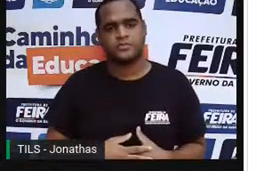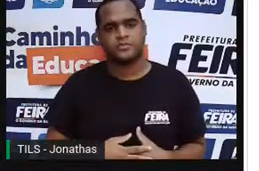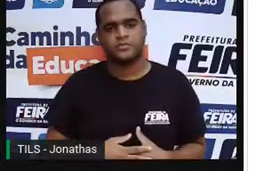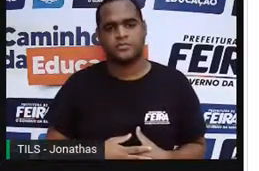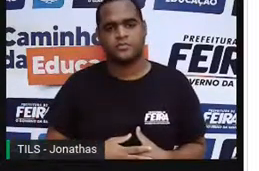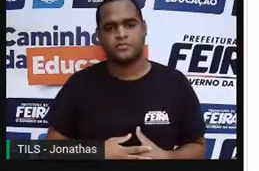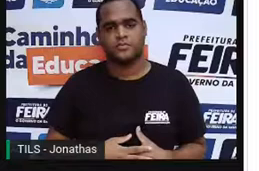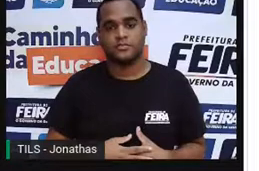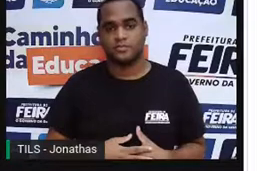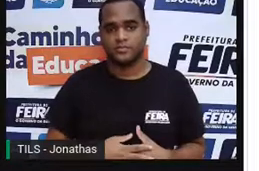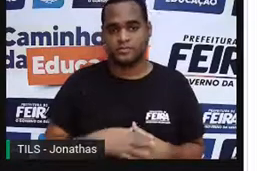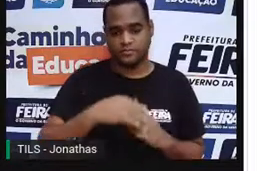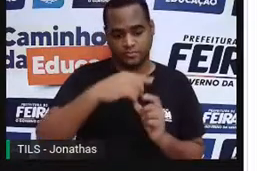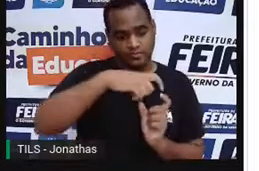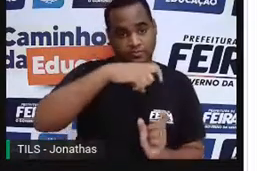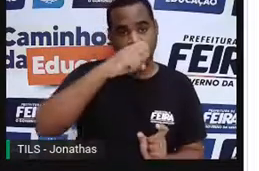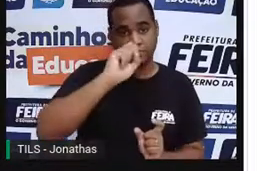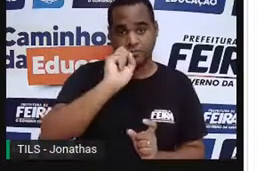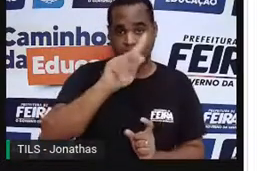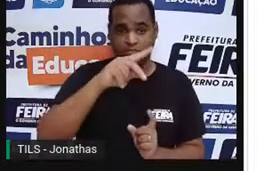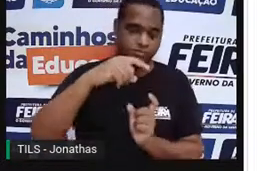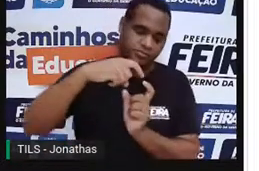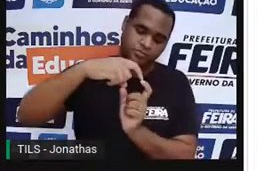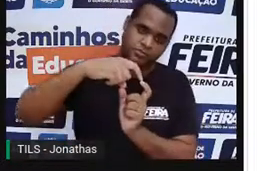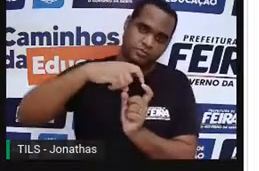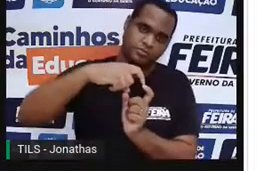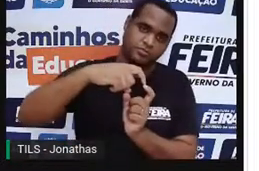eu vou colocar mais uma fileirinha